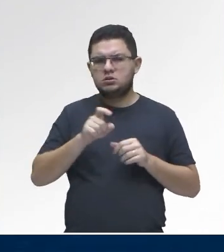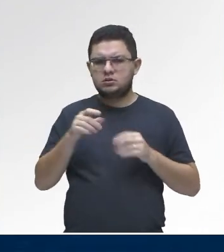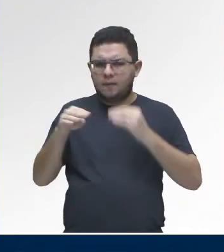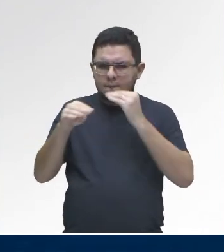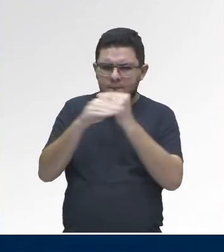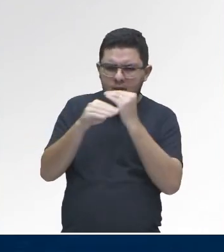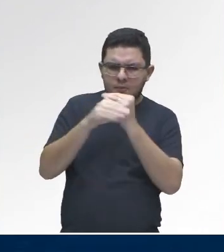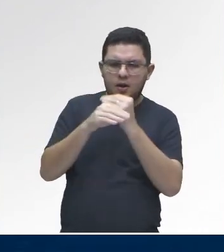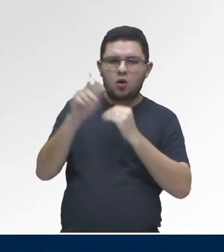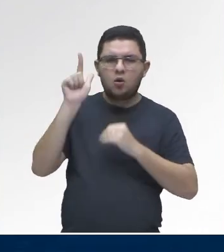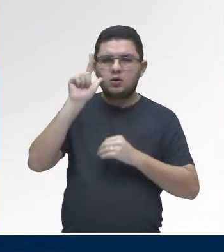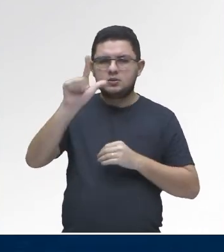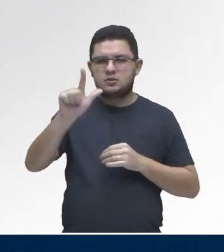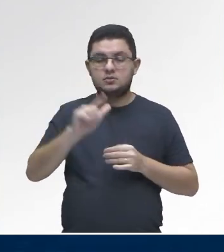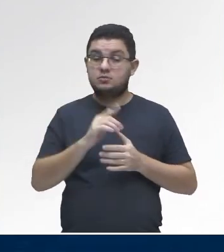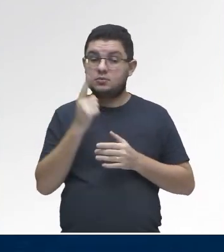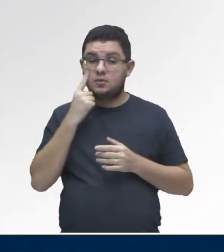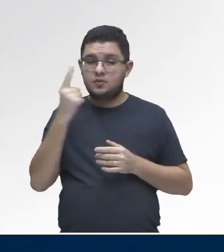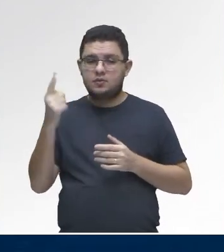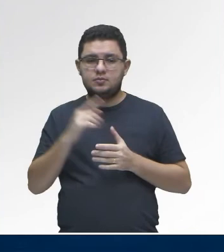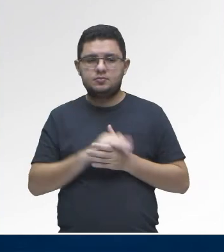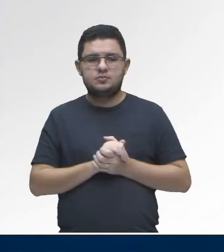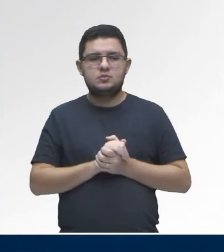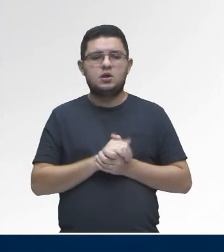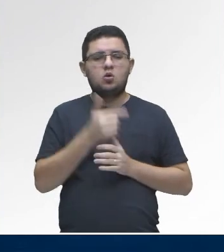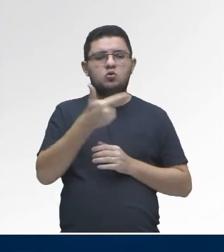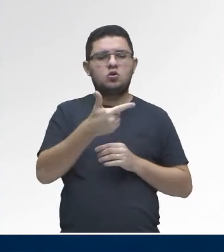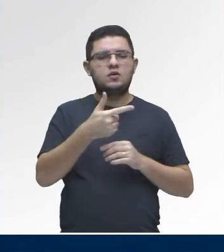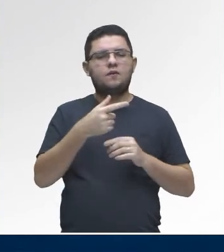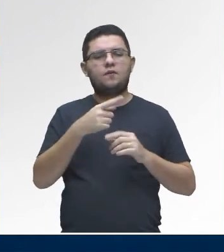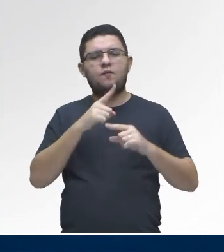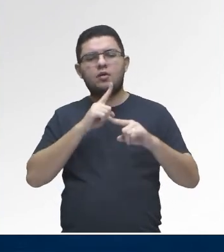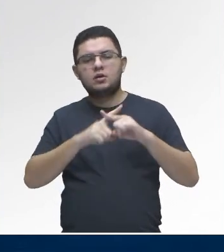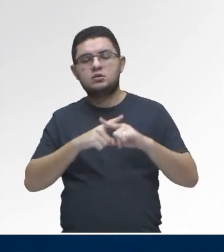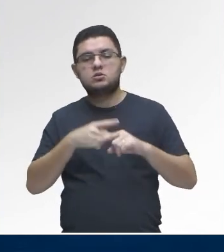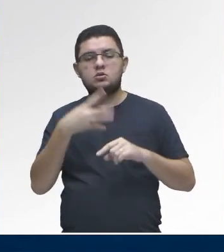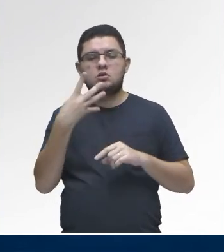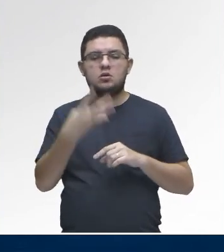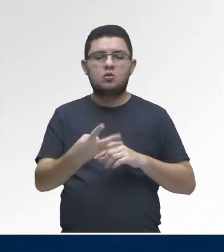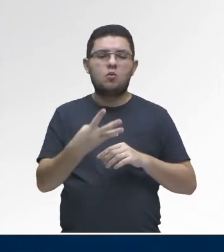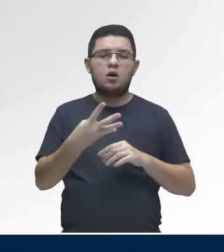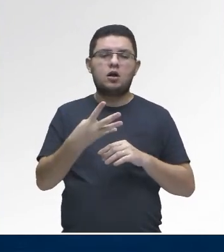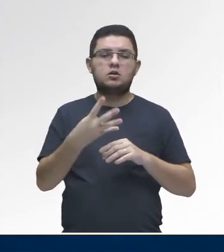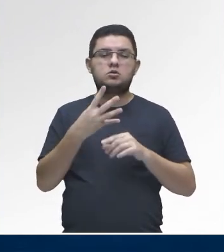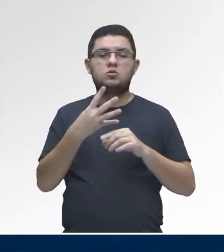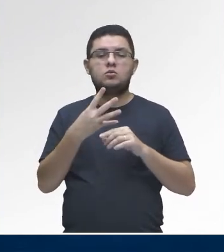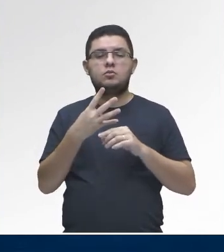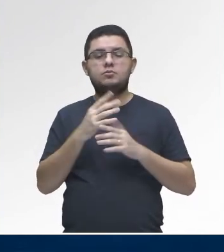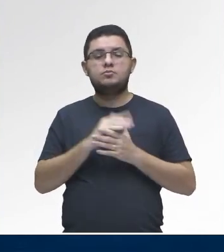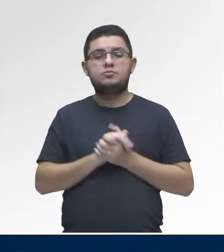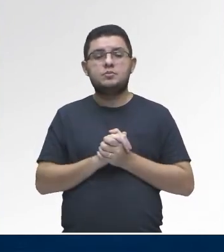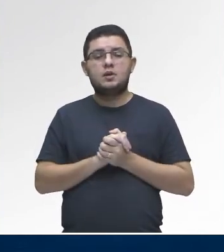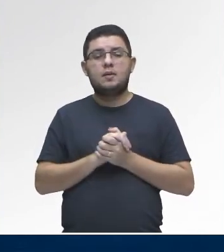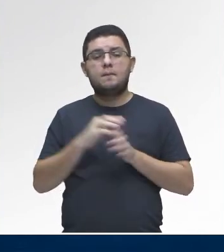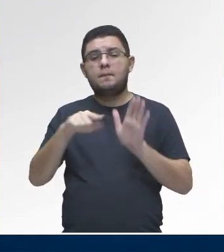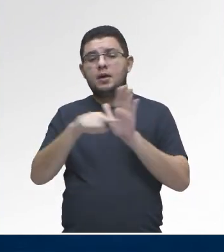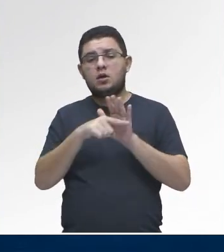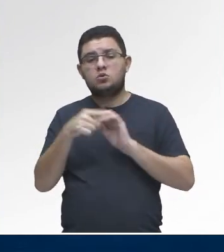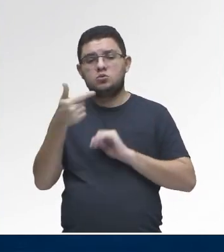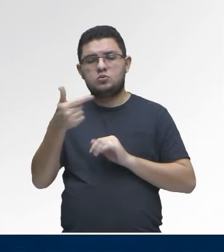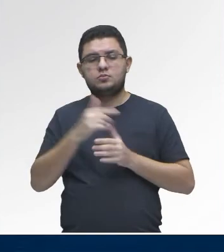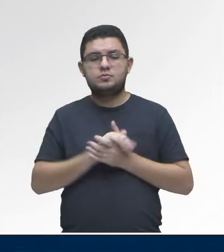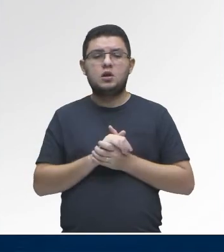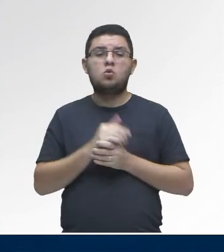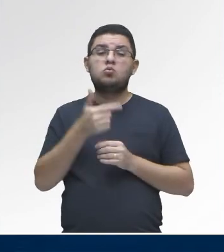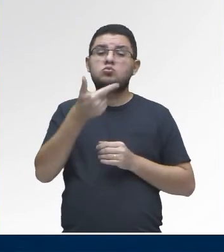da minha equação. E faço a conta aí para verificar se vai dar certo, né? Então, a gente tem 2